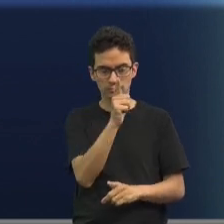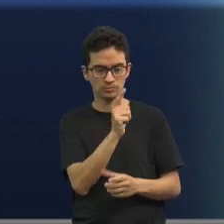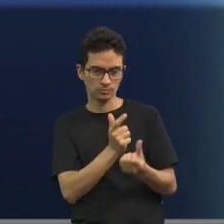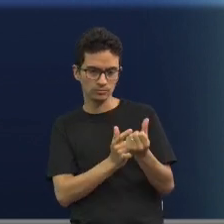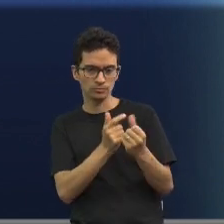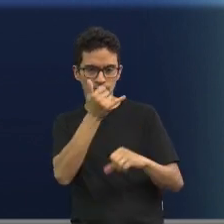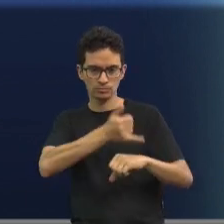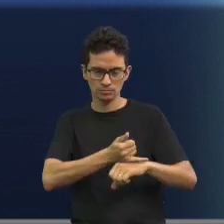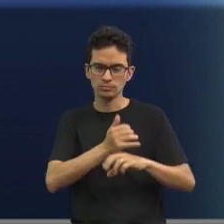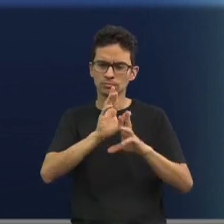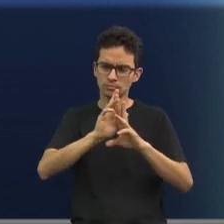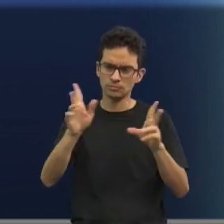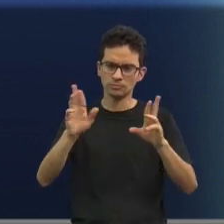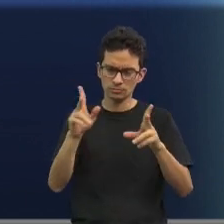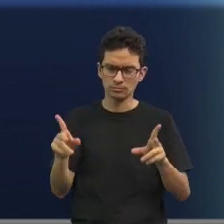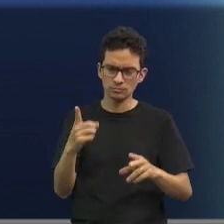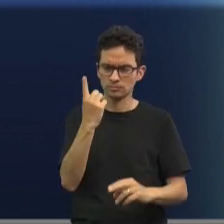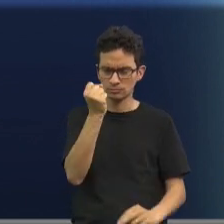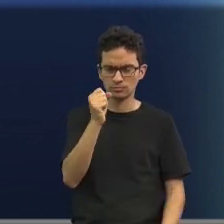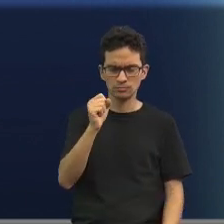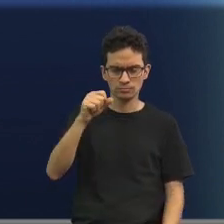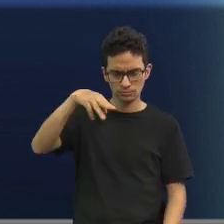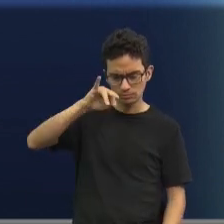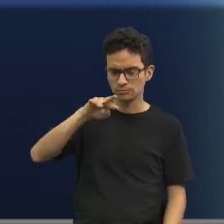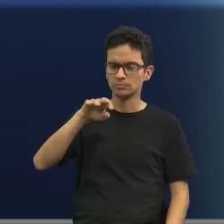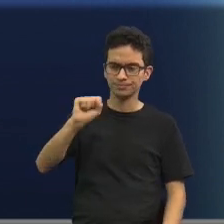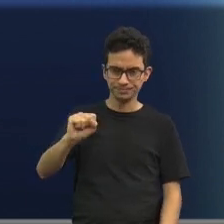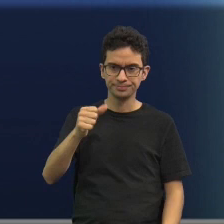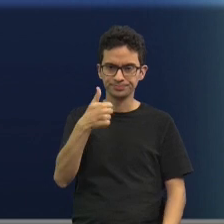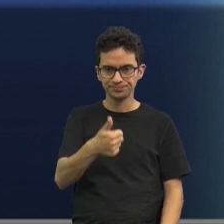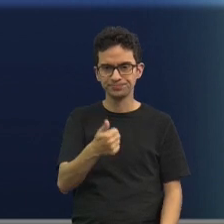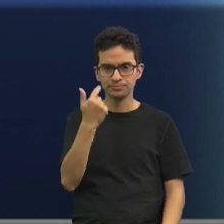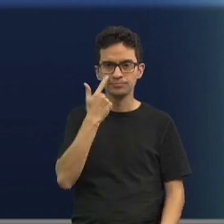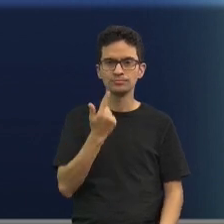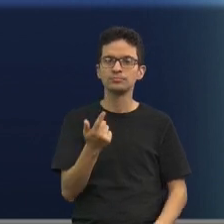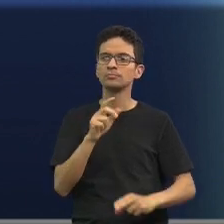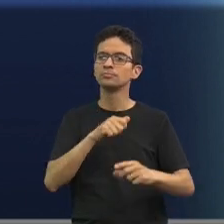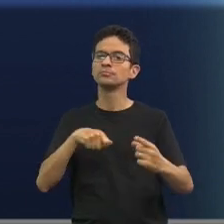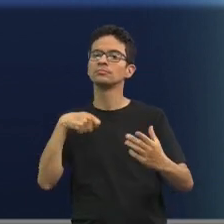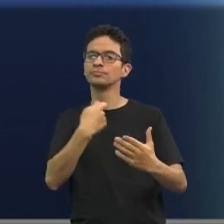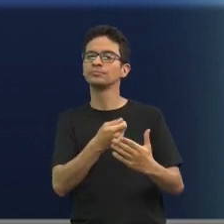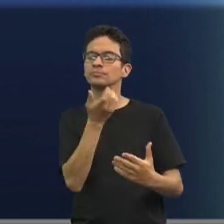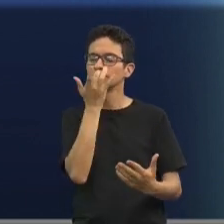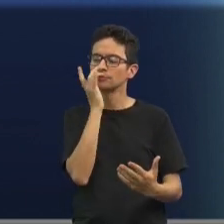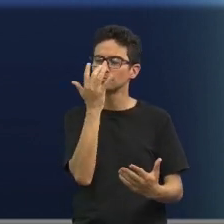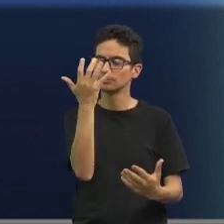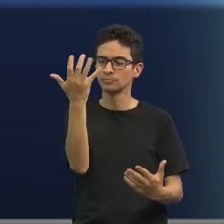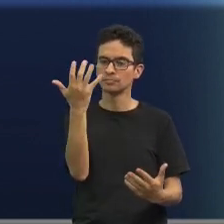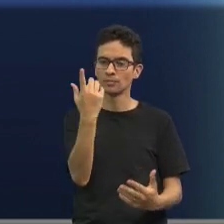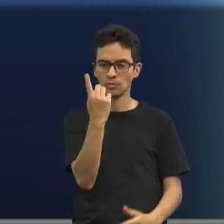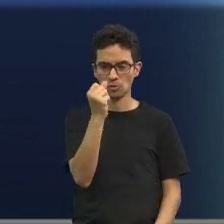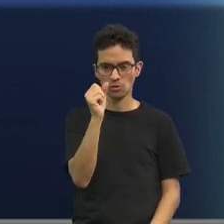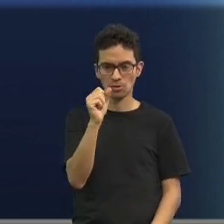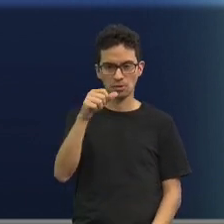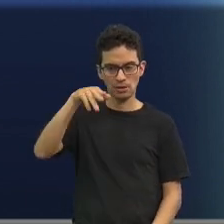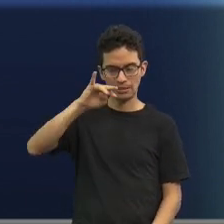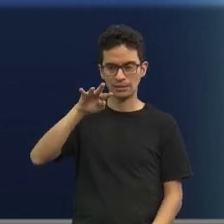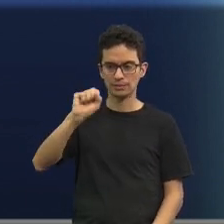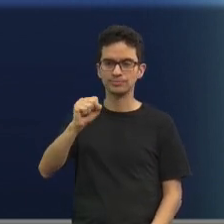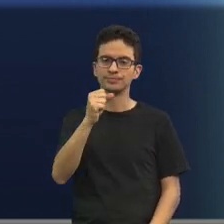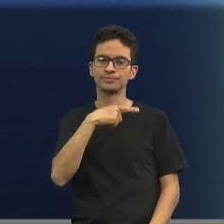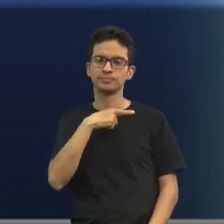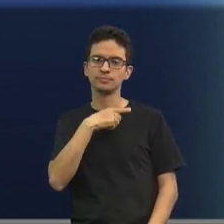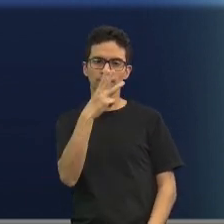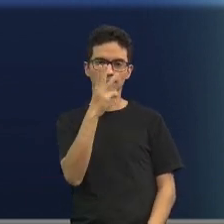motel metal é o ouro de 18 quilates assim o objeto de ouro de 18 quilates tem três cortes de ouro